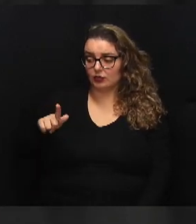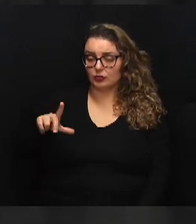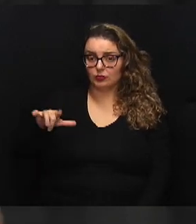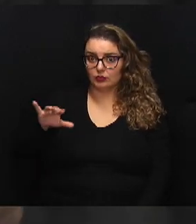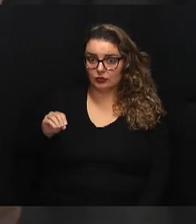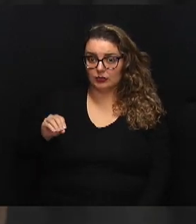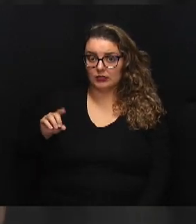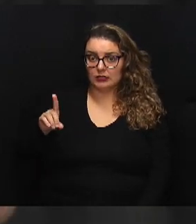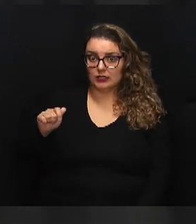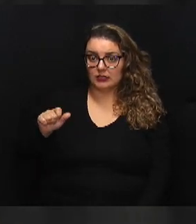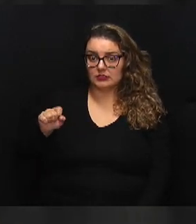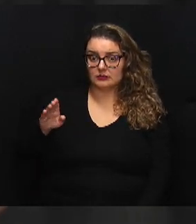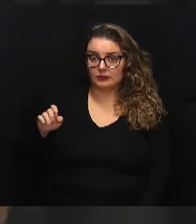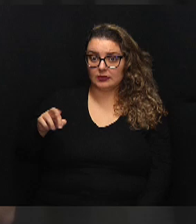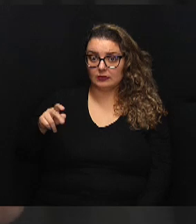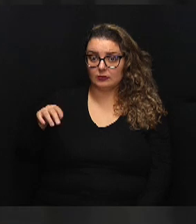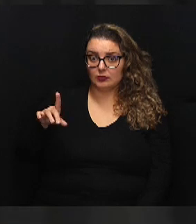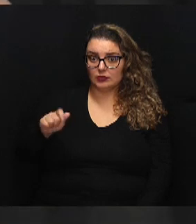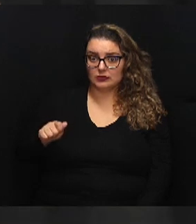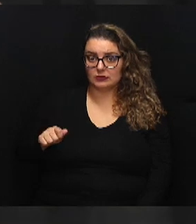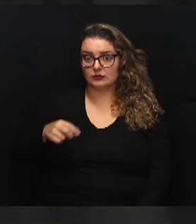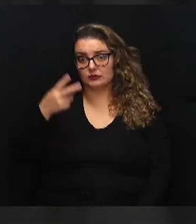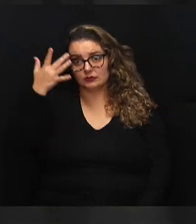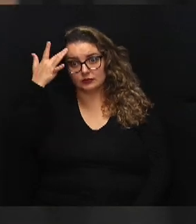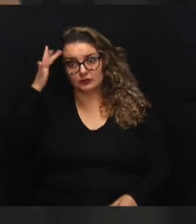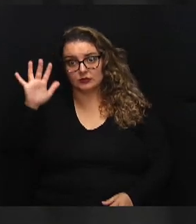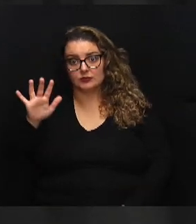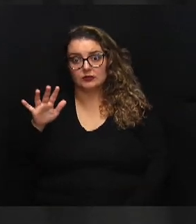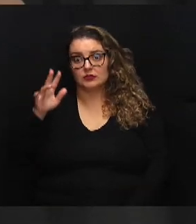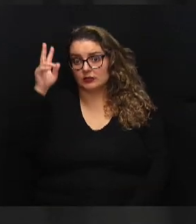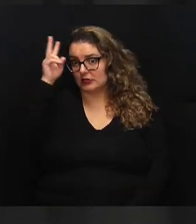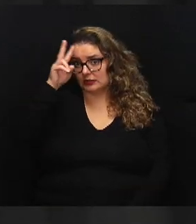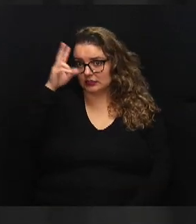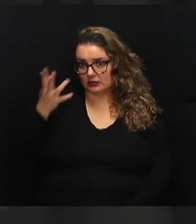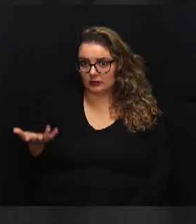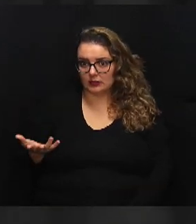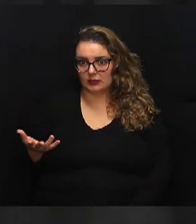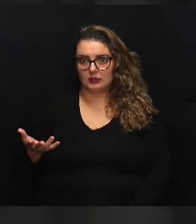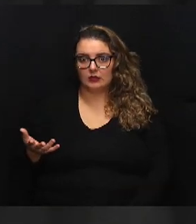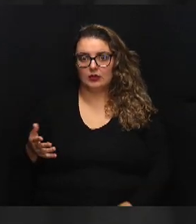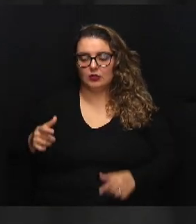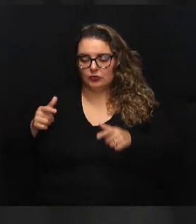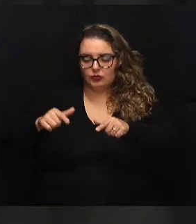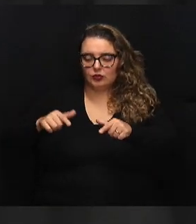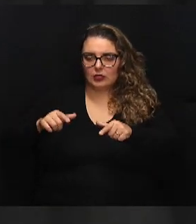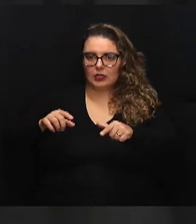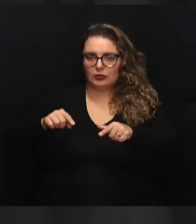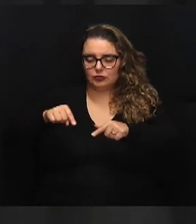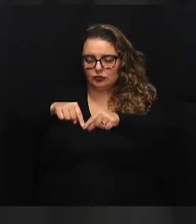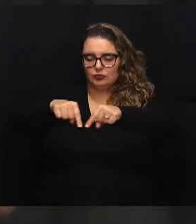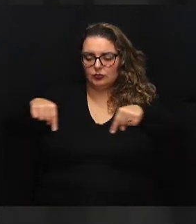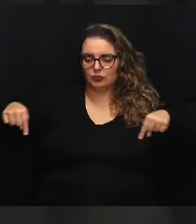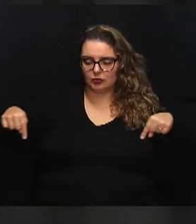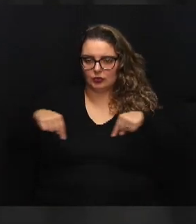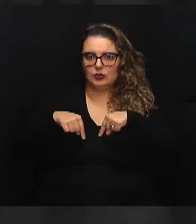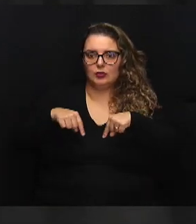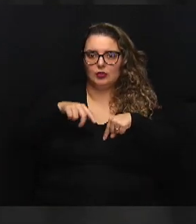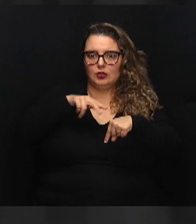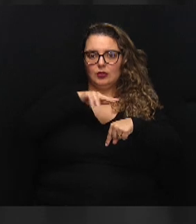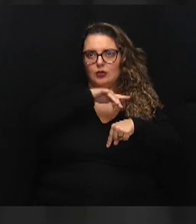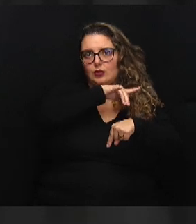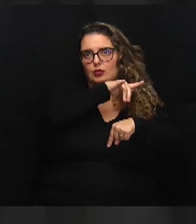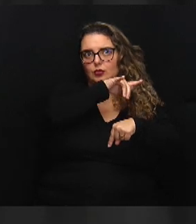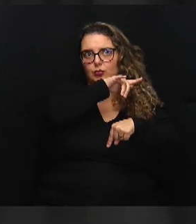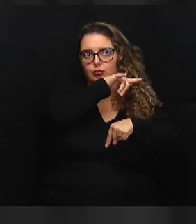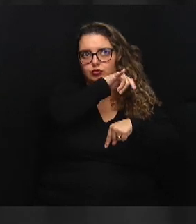das Bermudas era assim. Avião passava lá em cima, ele sumia no Triângulo das Bermudas e ninguém achava mais alguma coisa. Navio, mesma coisa,